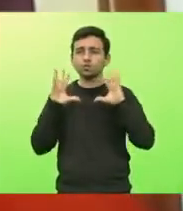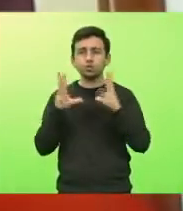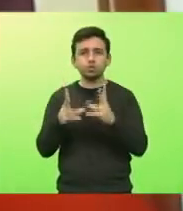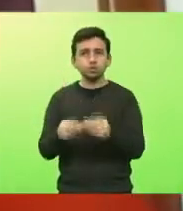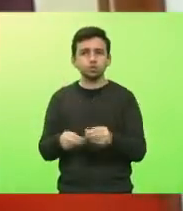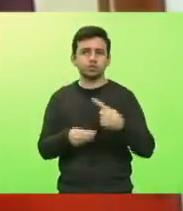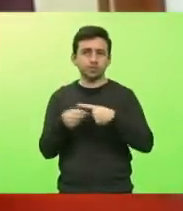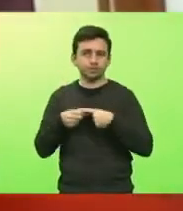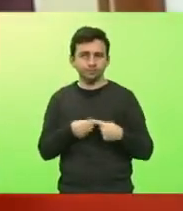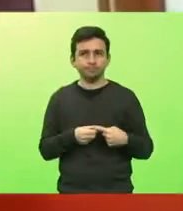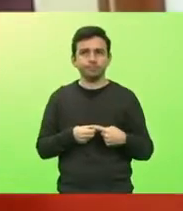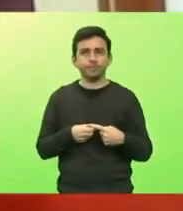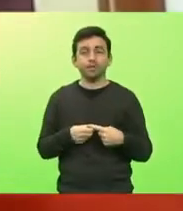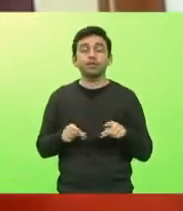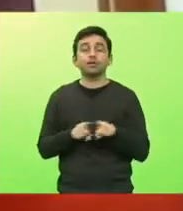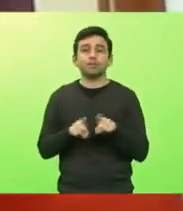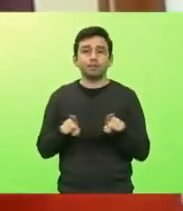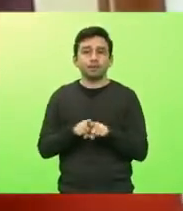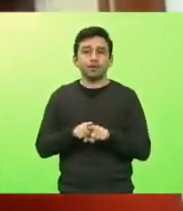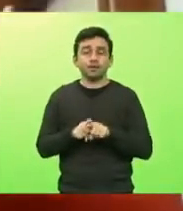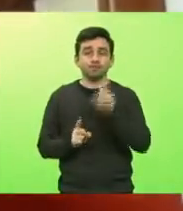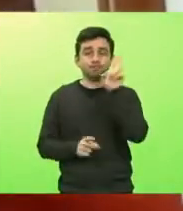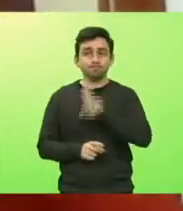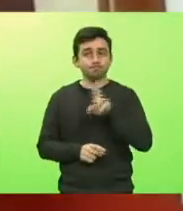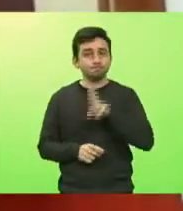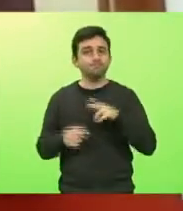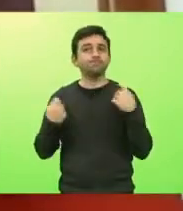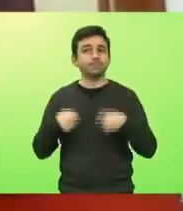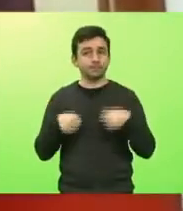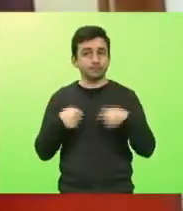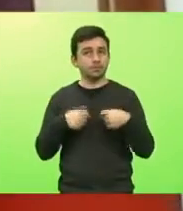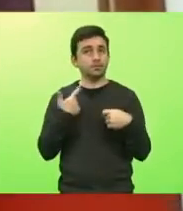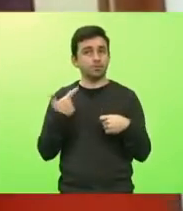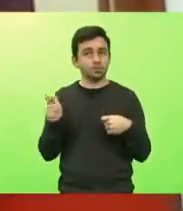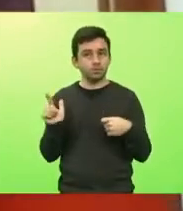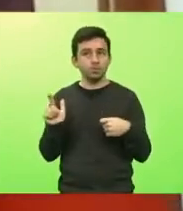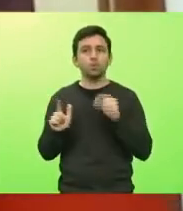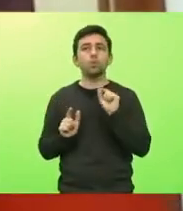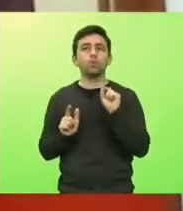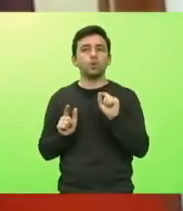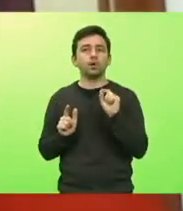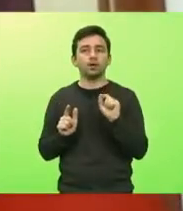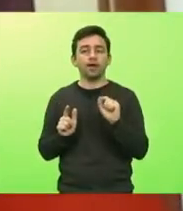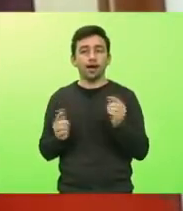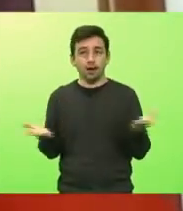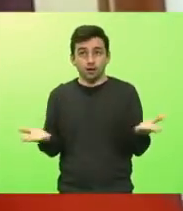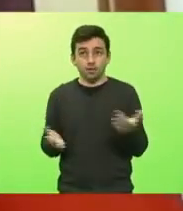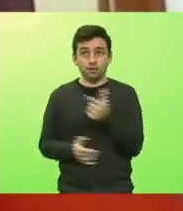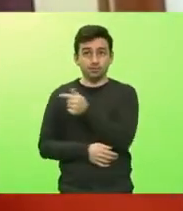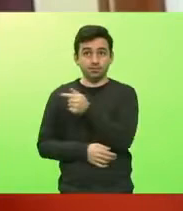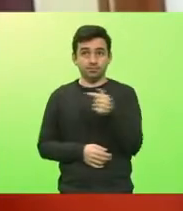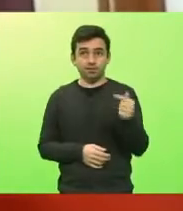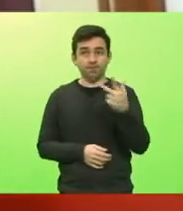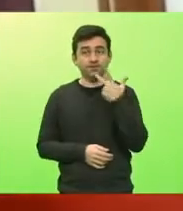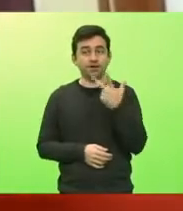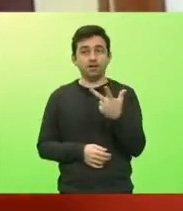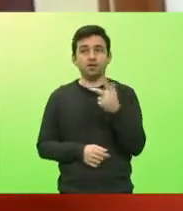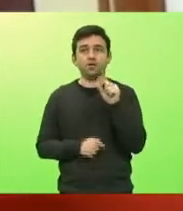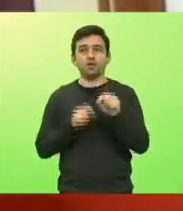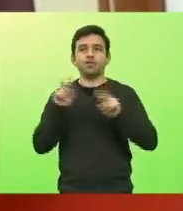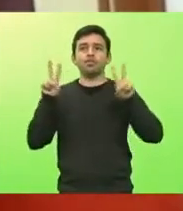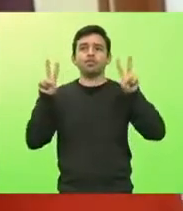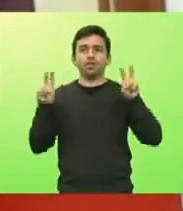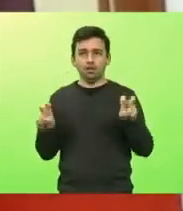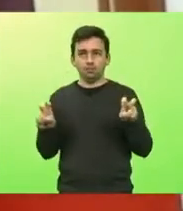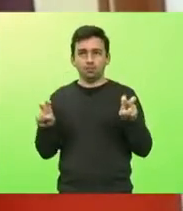possível. Outra situação urgentíssima e outro ponto importante, essa semana eu falei um pouco sobre a matéria